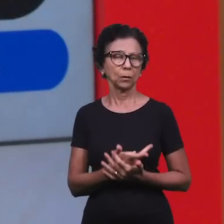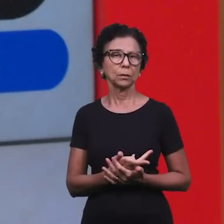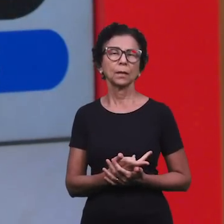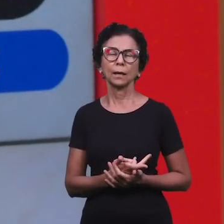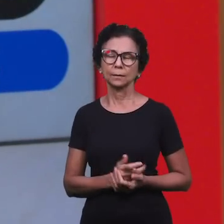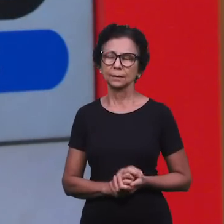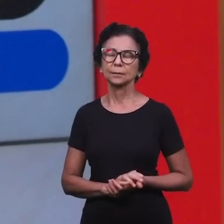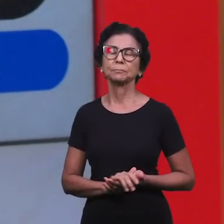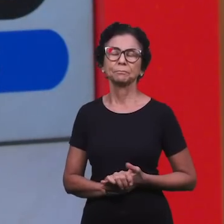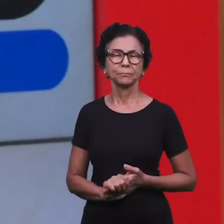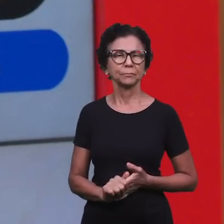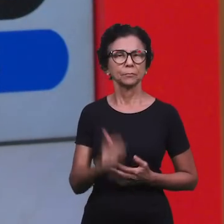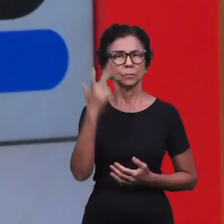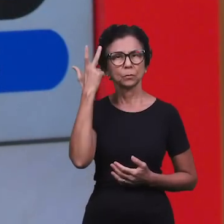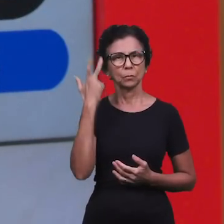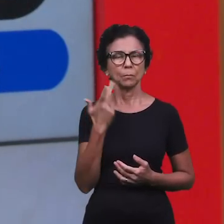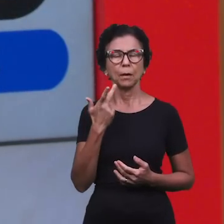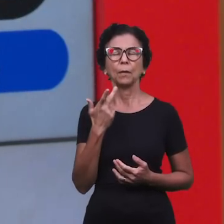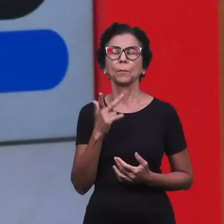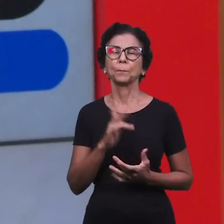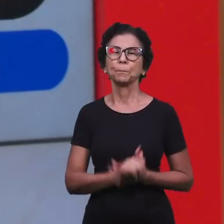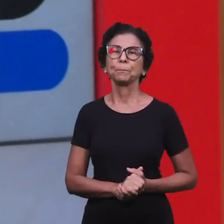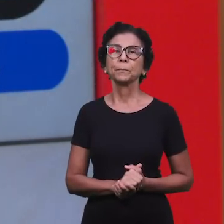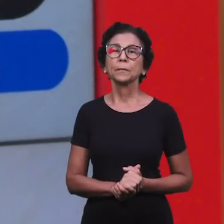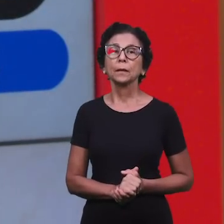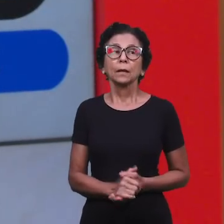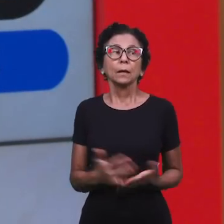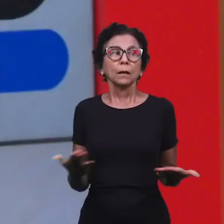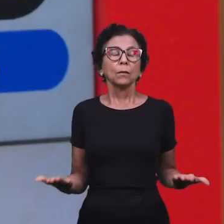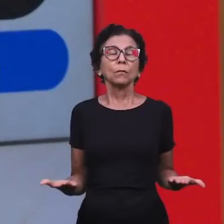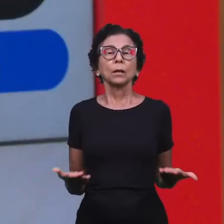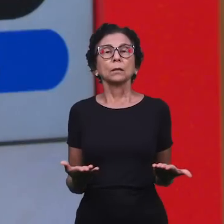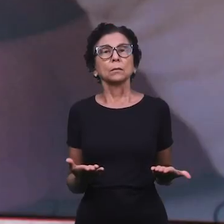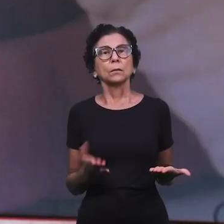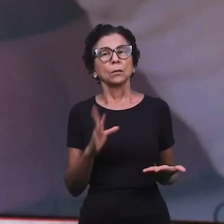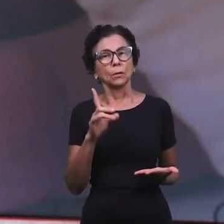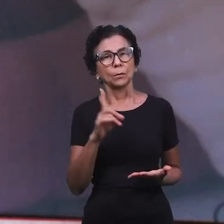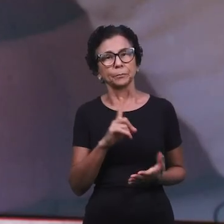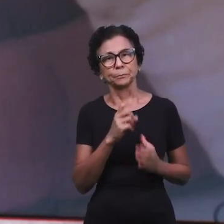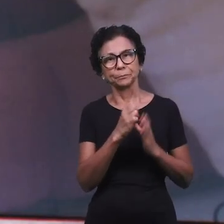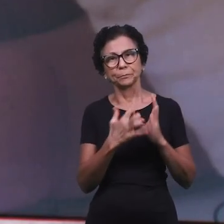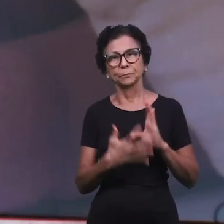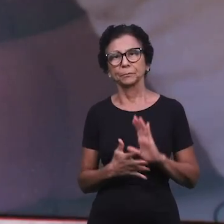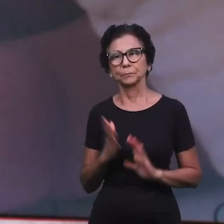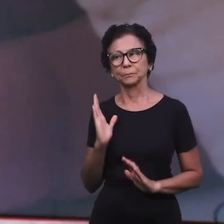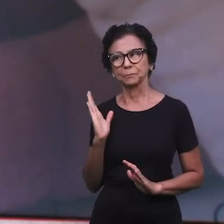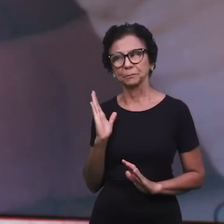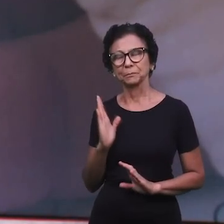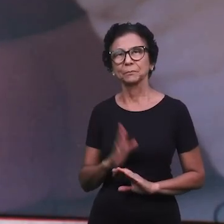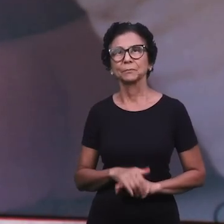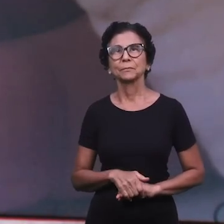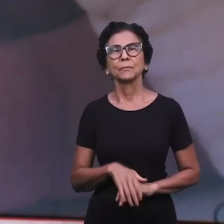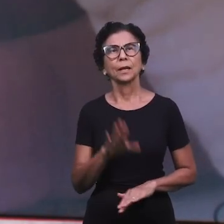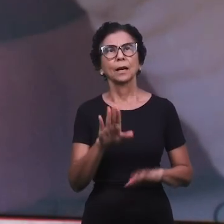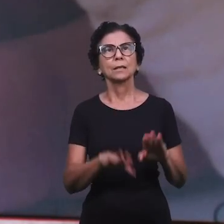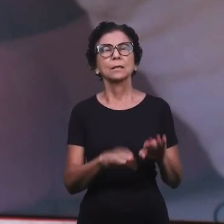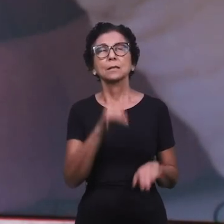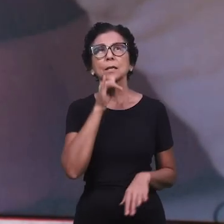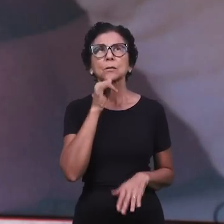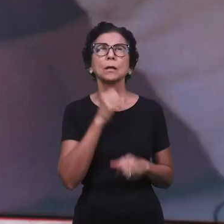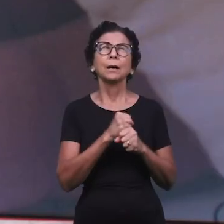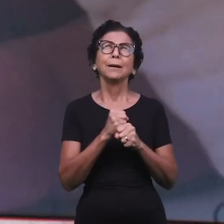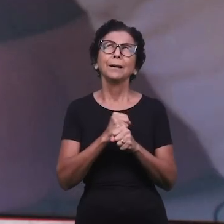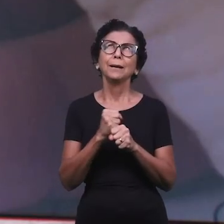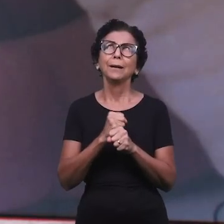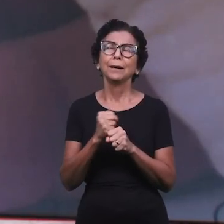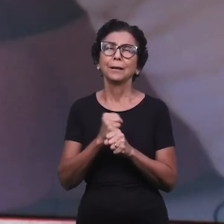muita frequência no mundo dos concursos. Por quê? Já adiantando algumas características aqui, ó. Às vezes você está estudando já há